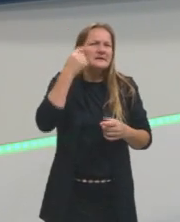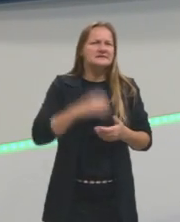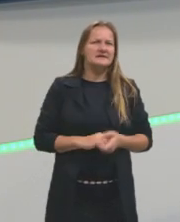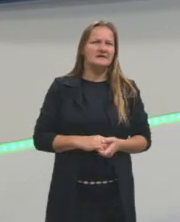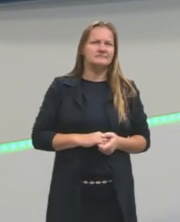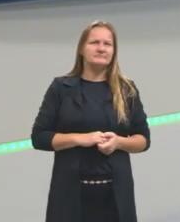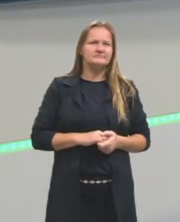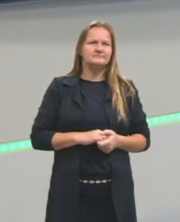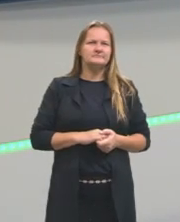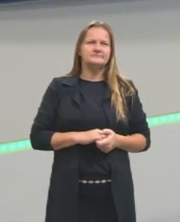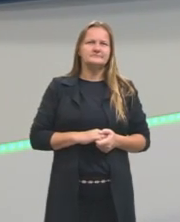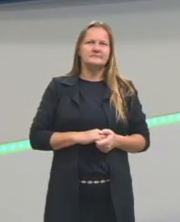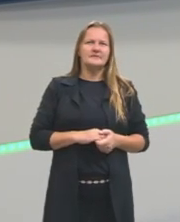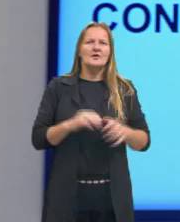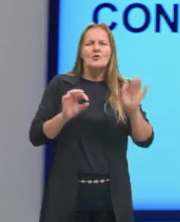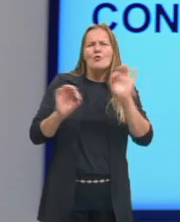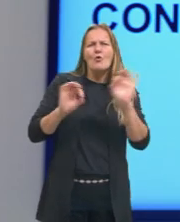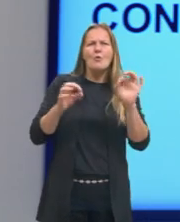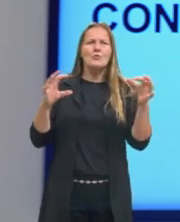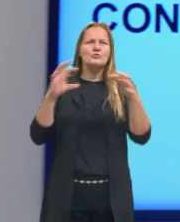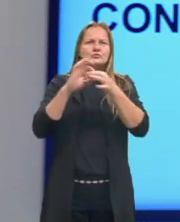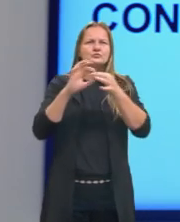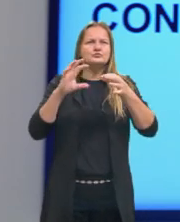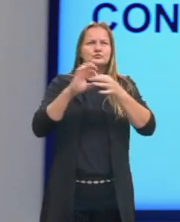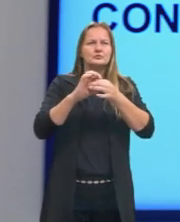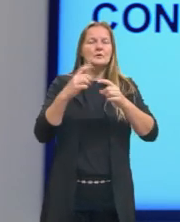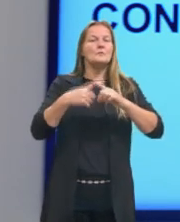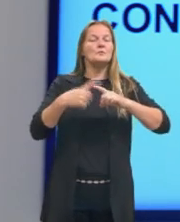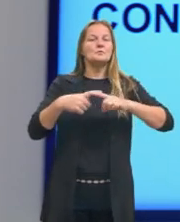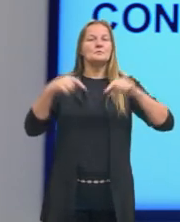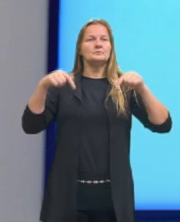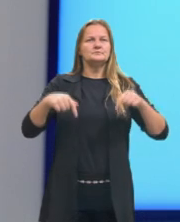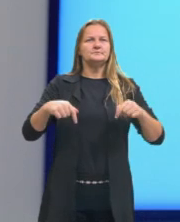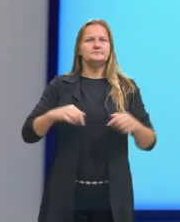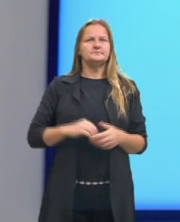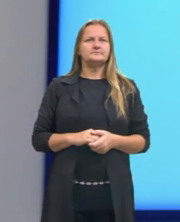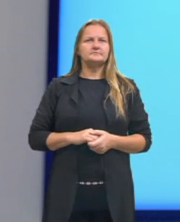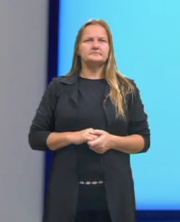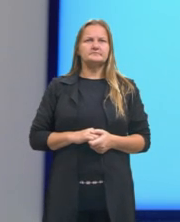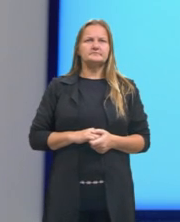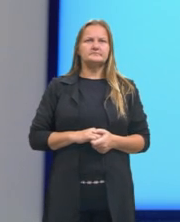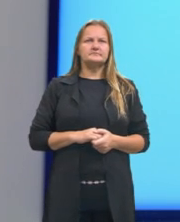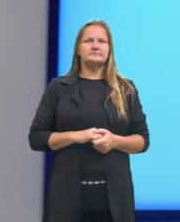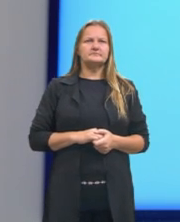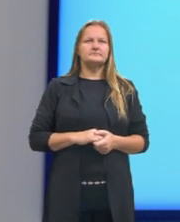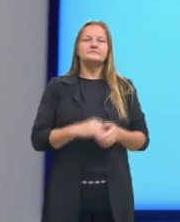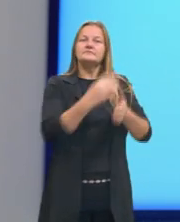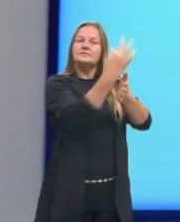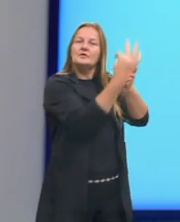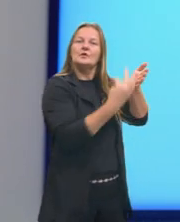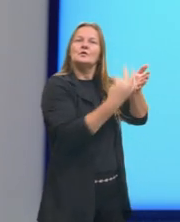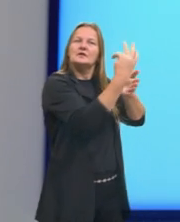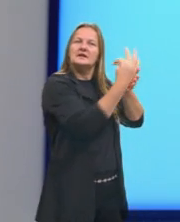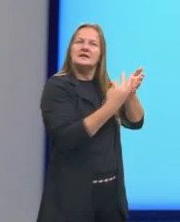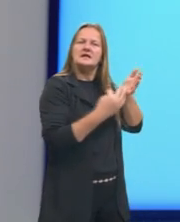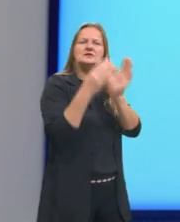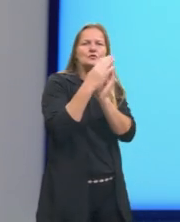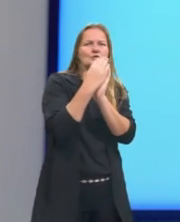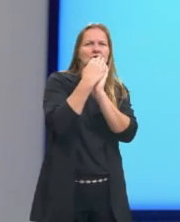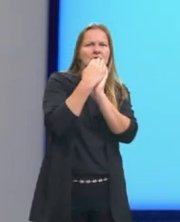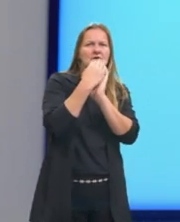dessa maneira e vai fazer essas associações por quê e o texto sanduíche